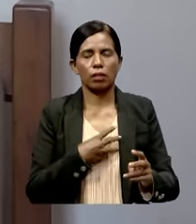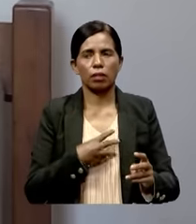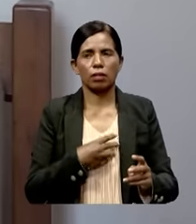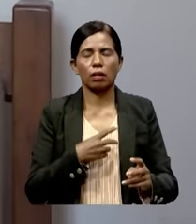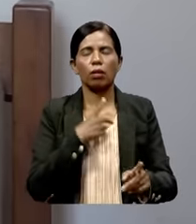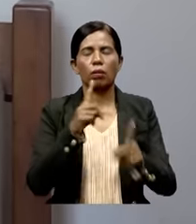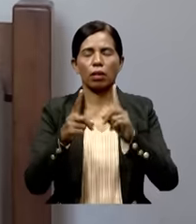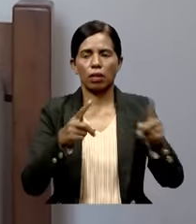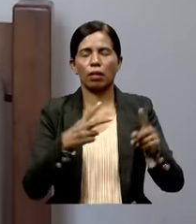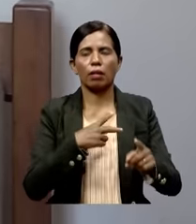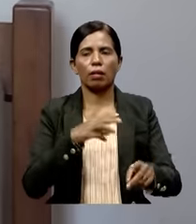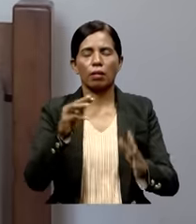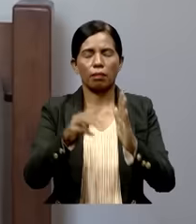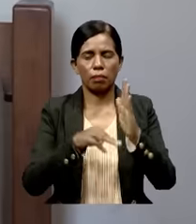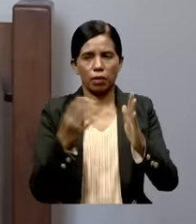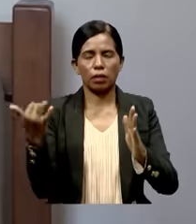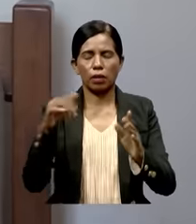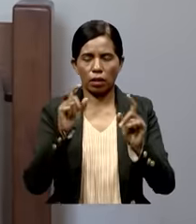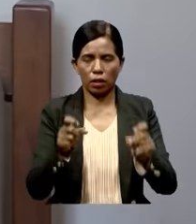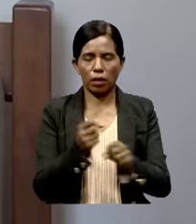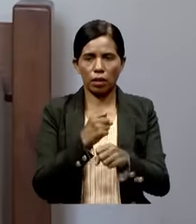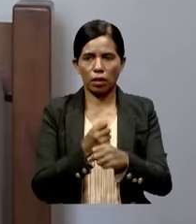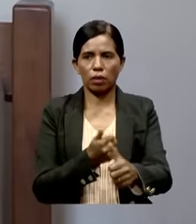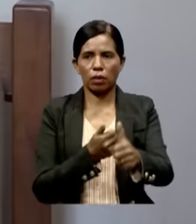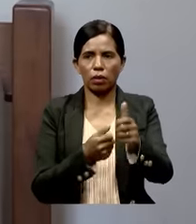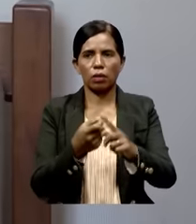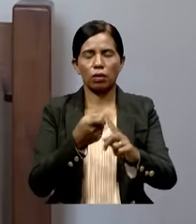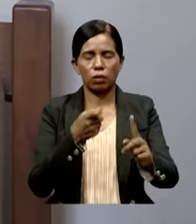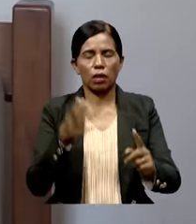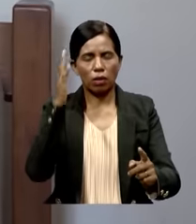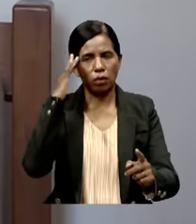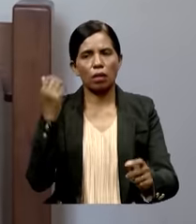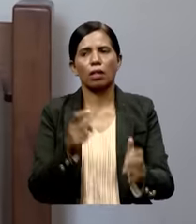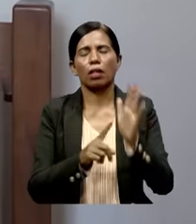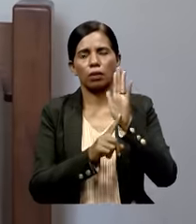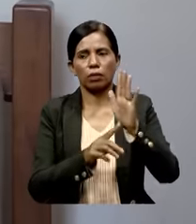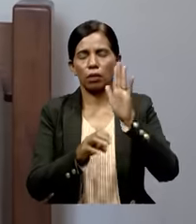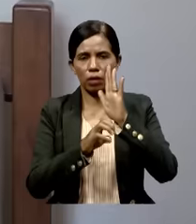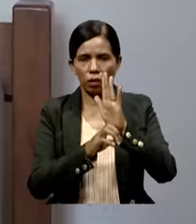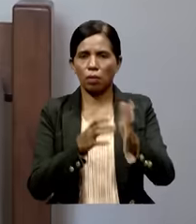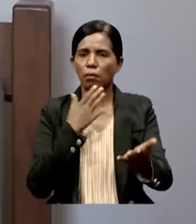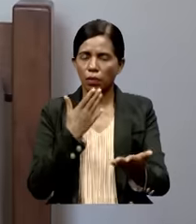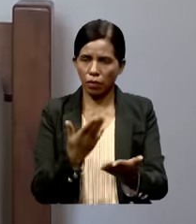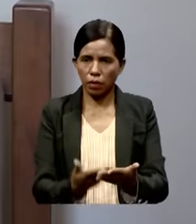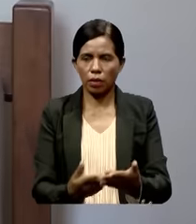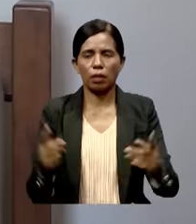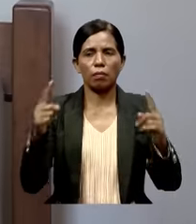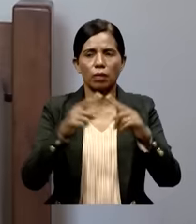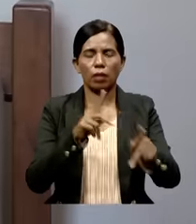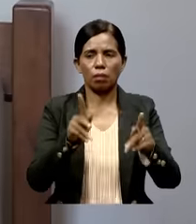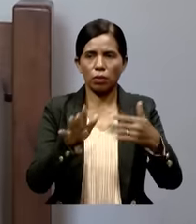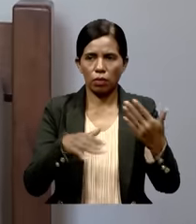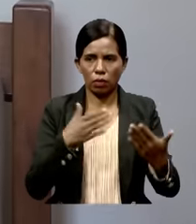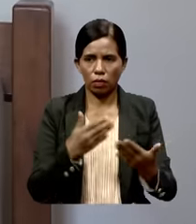hia media para sira tem que halotuir. Mas tur los consciência ne maio sira rasik para hatur exemplo dia ba ita ne